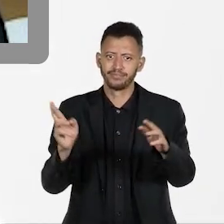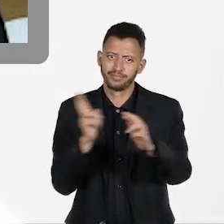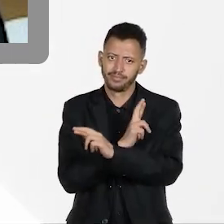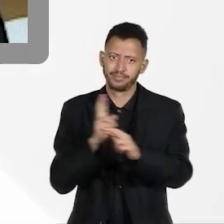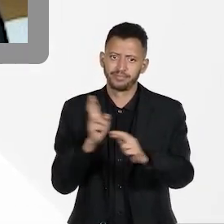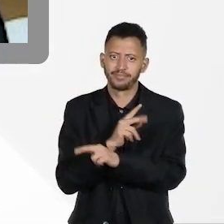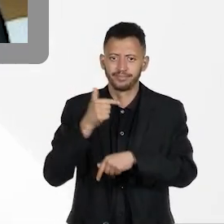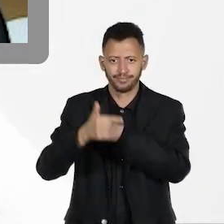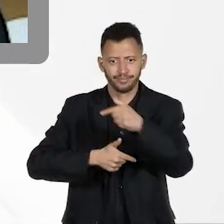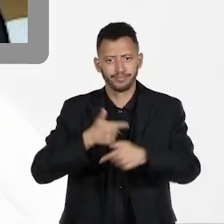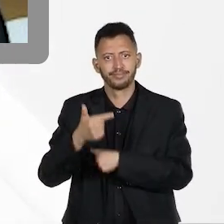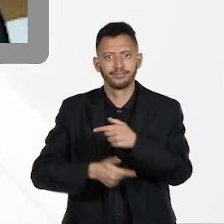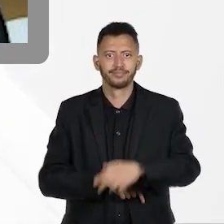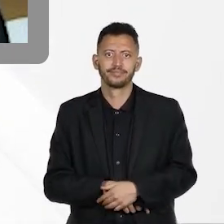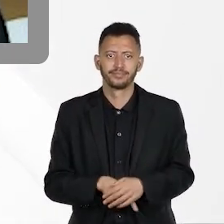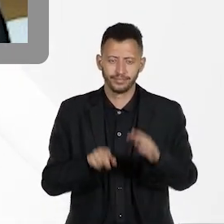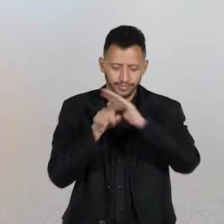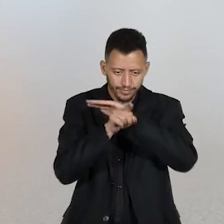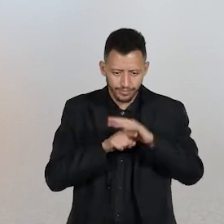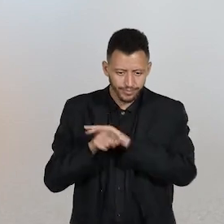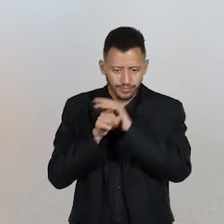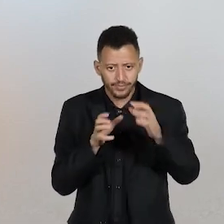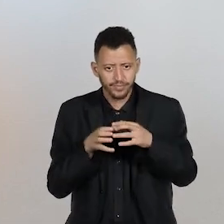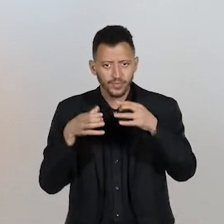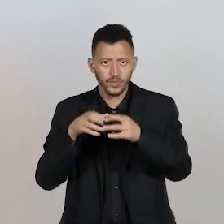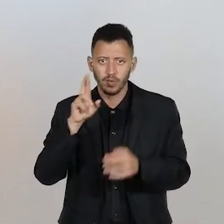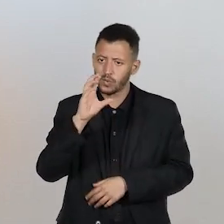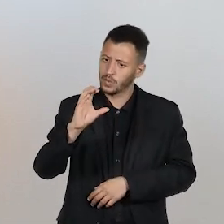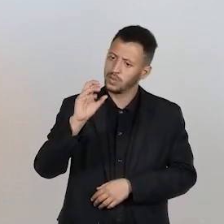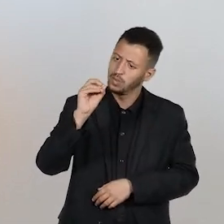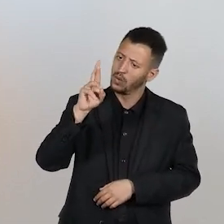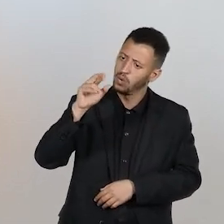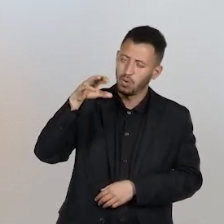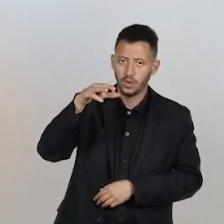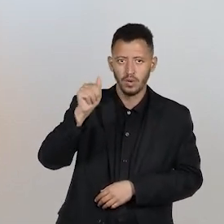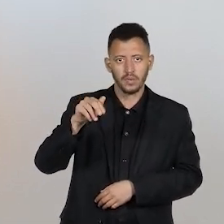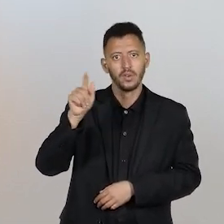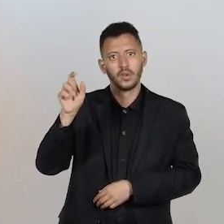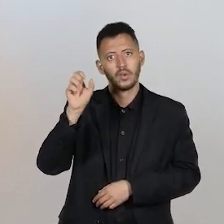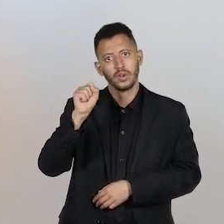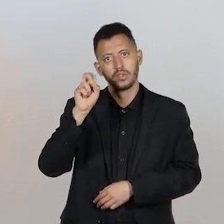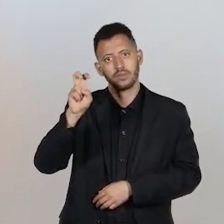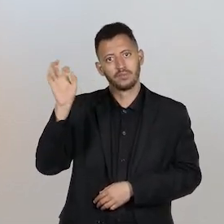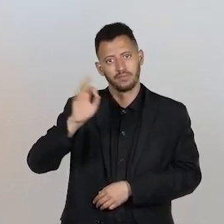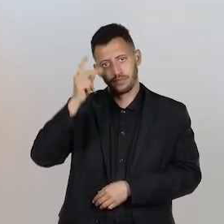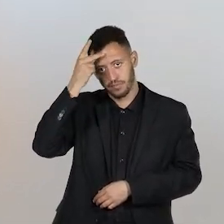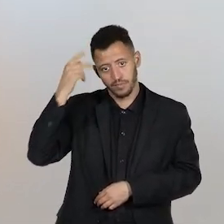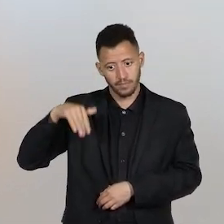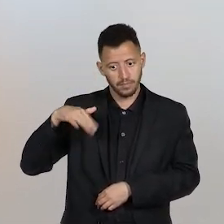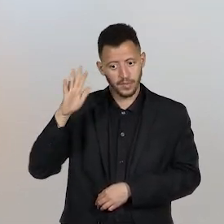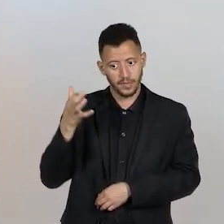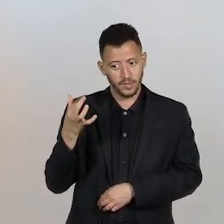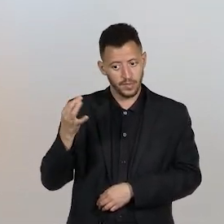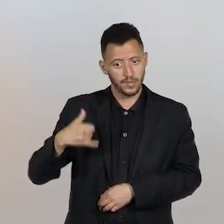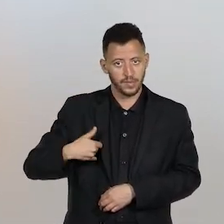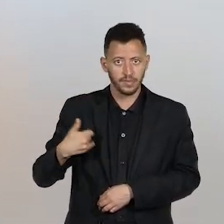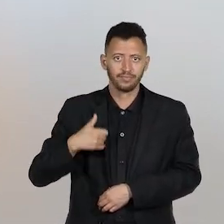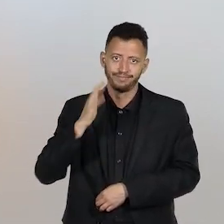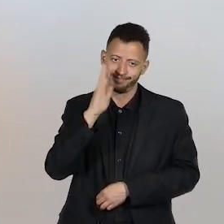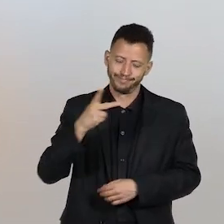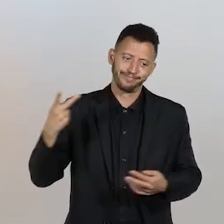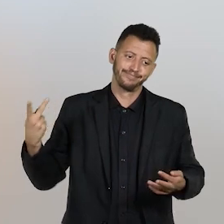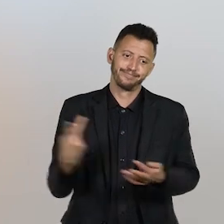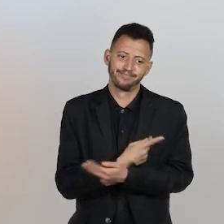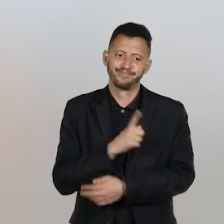extirpado das relações de trabalho. Uma pesquisa do Grupo Croma aponta que 85% das pessoas com mais de 60